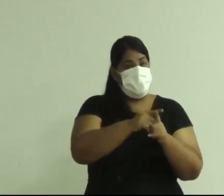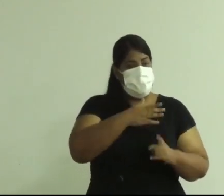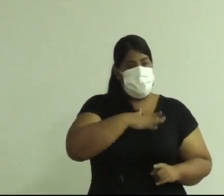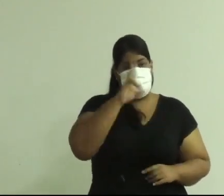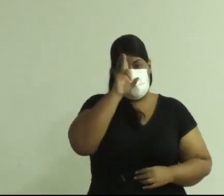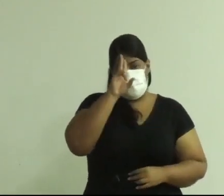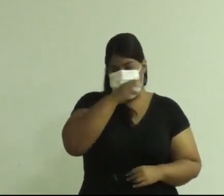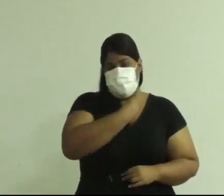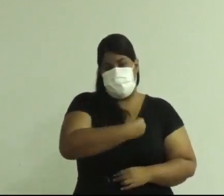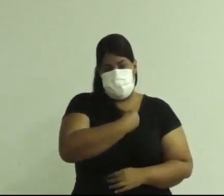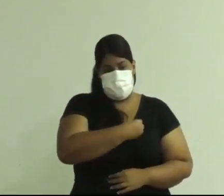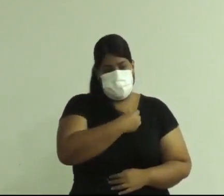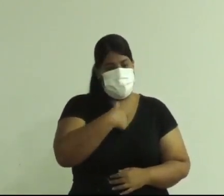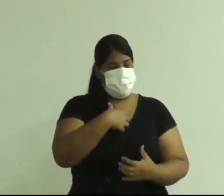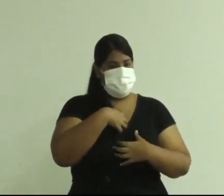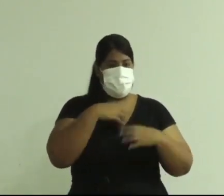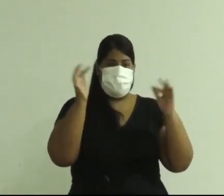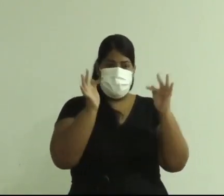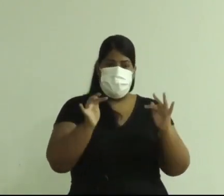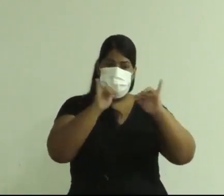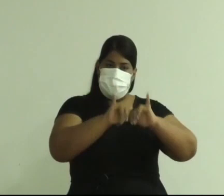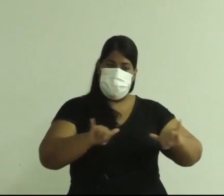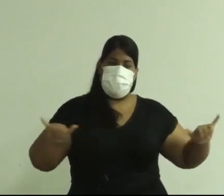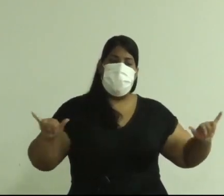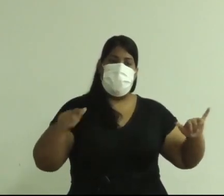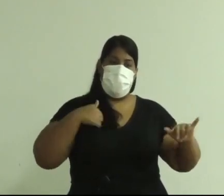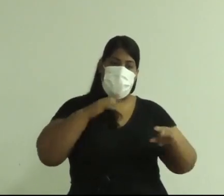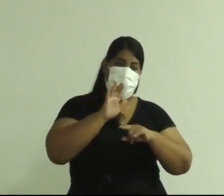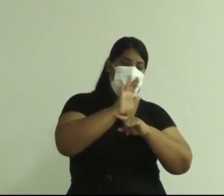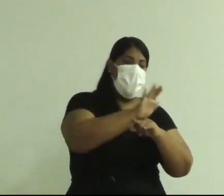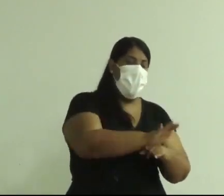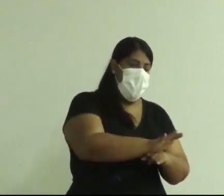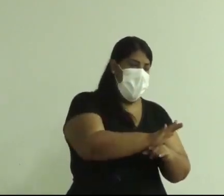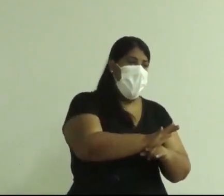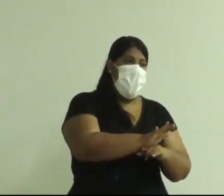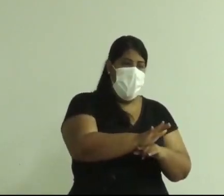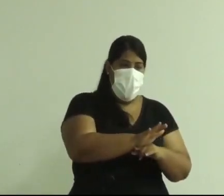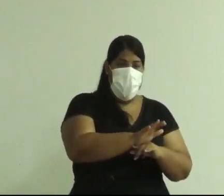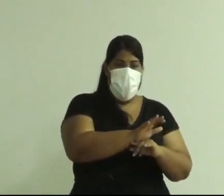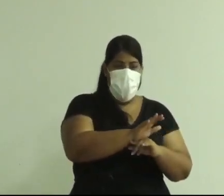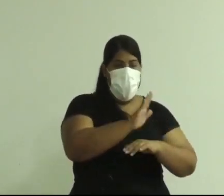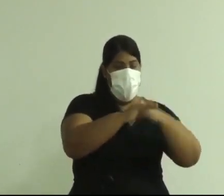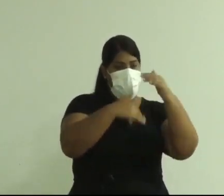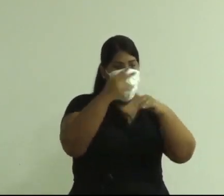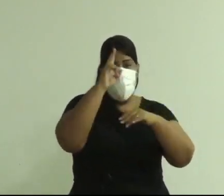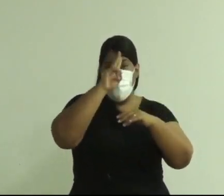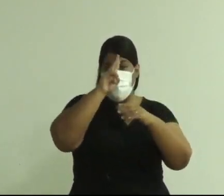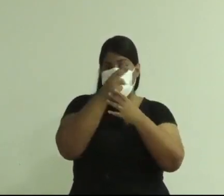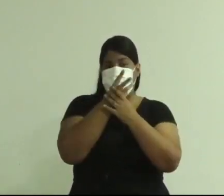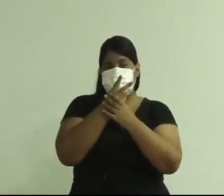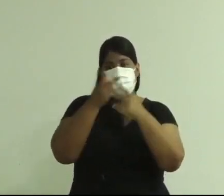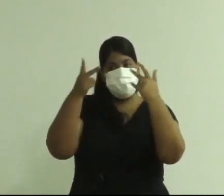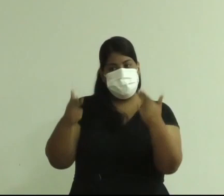vida, e eu fico muito feliz de dizer que eu estou ajudando a construir a história da universidade do mesmo jeito